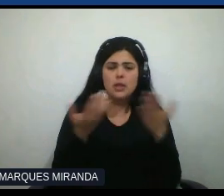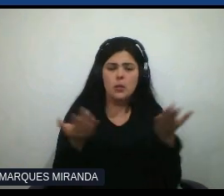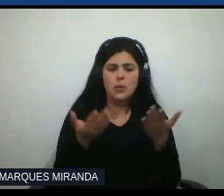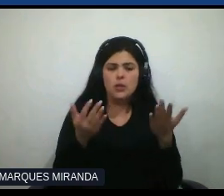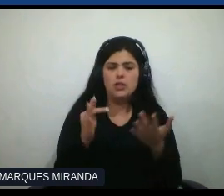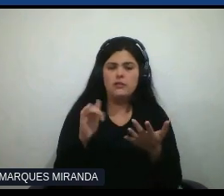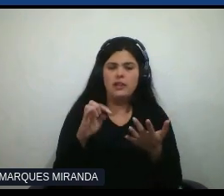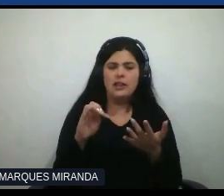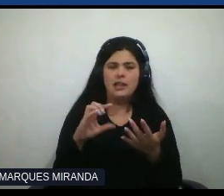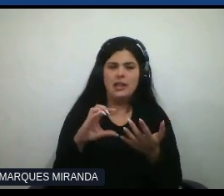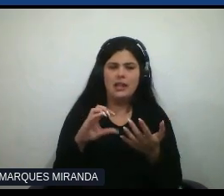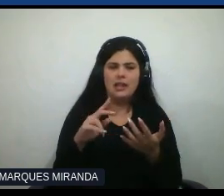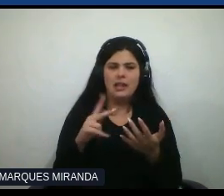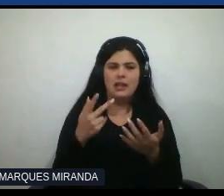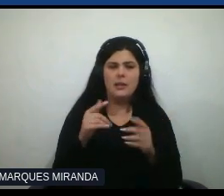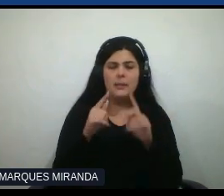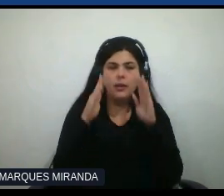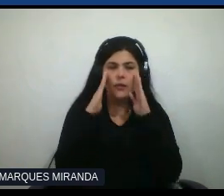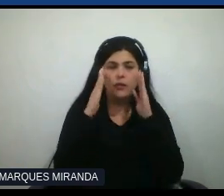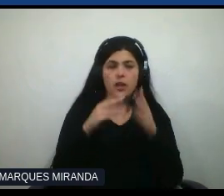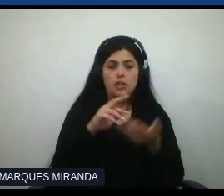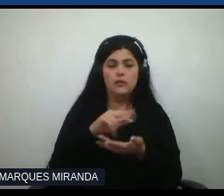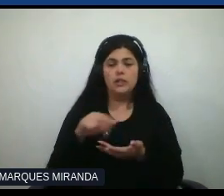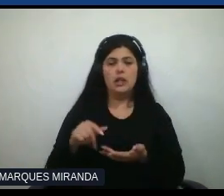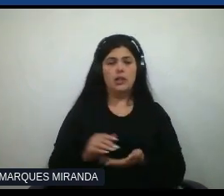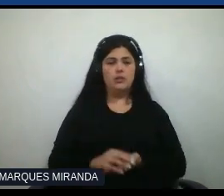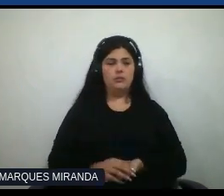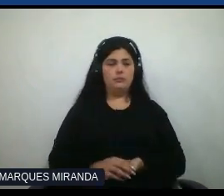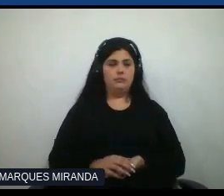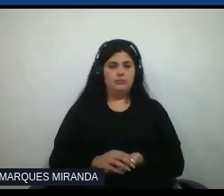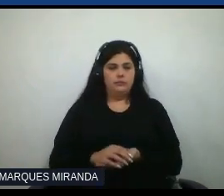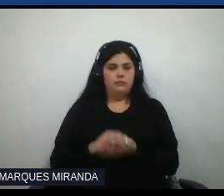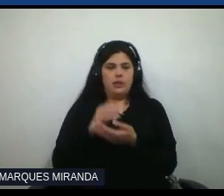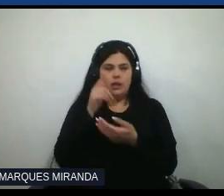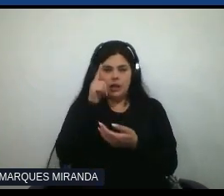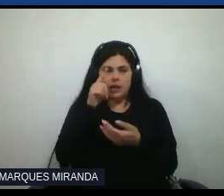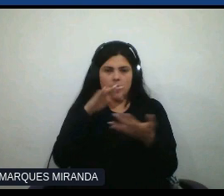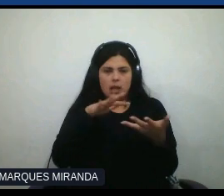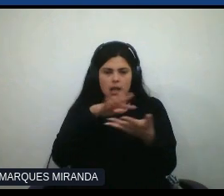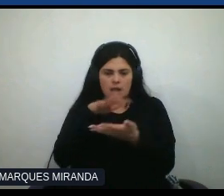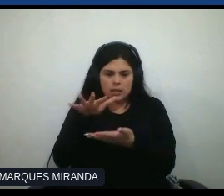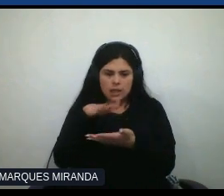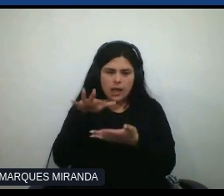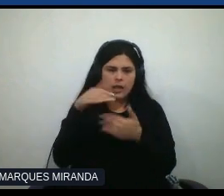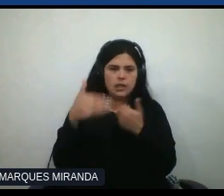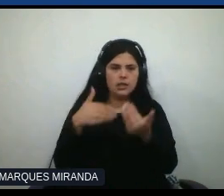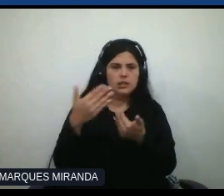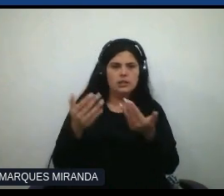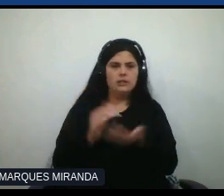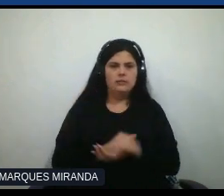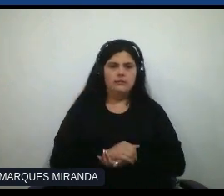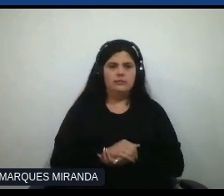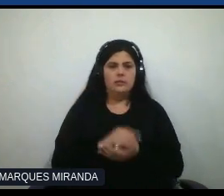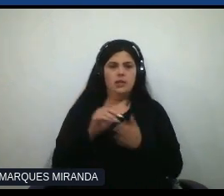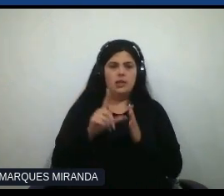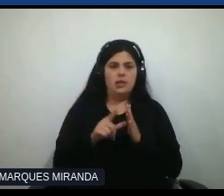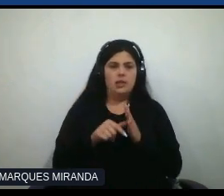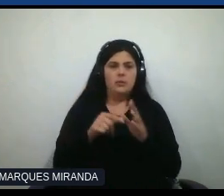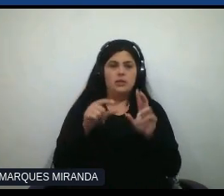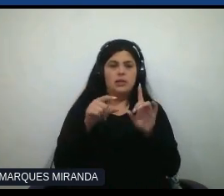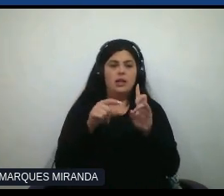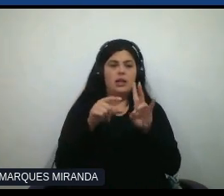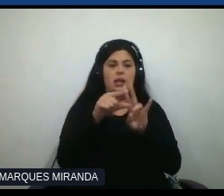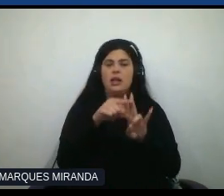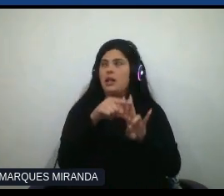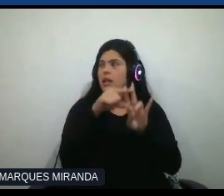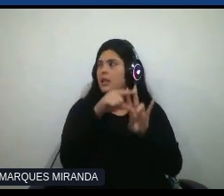mais voltadas para a diversidade, né? Para ganhar esse universo, para crescer. Depois disso, eu fui para o LinkedIn.